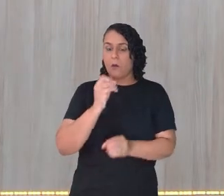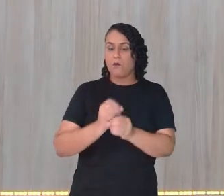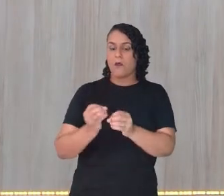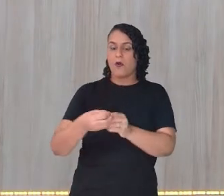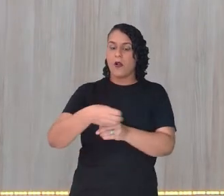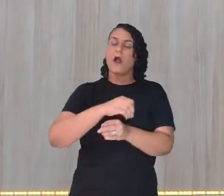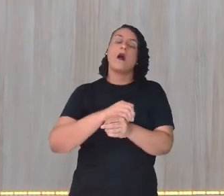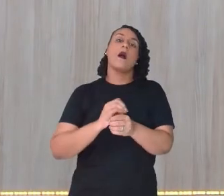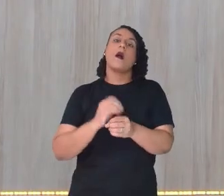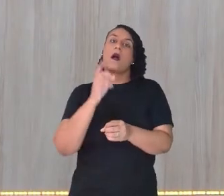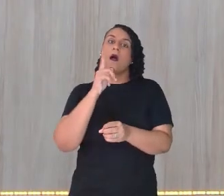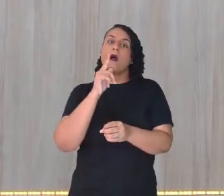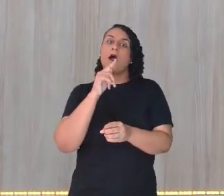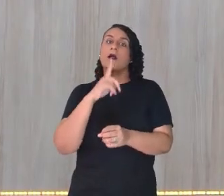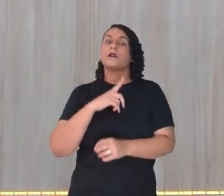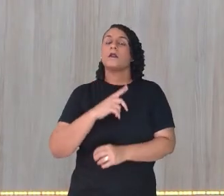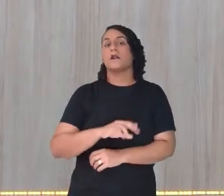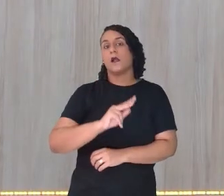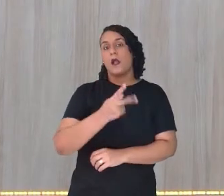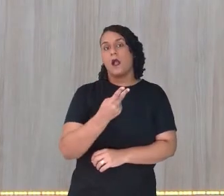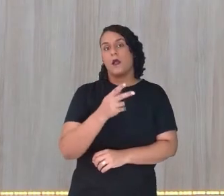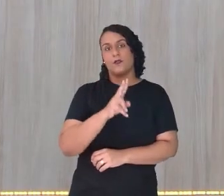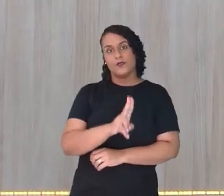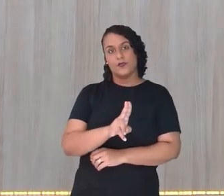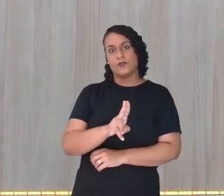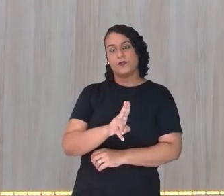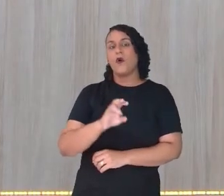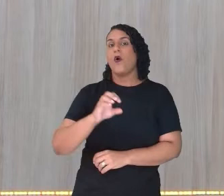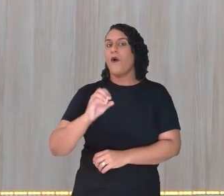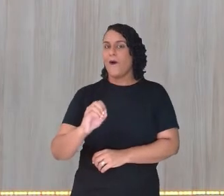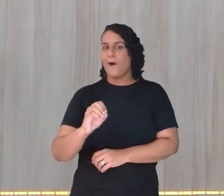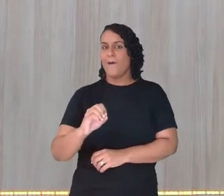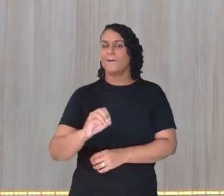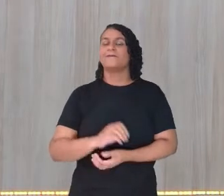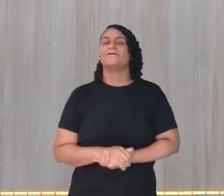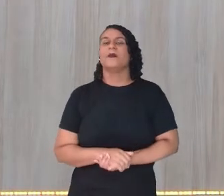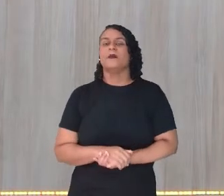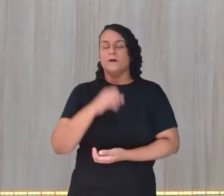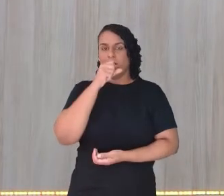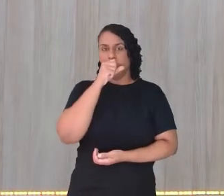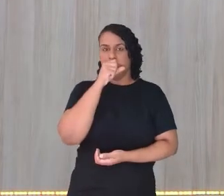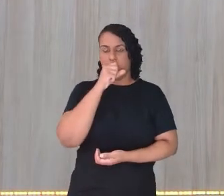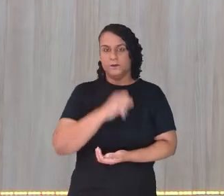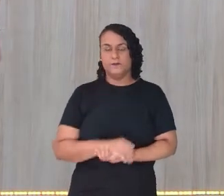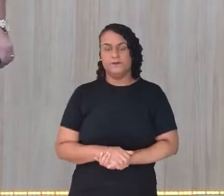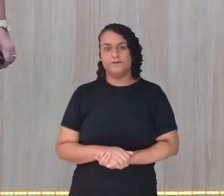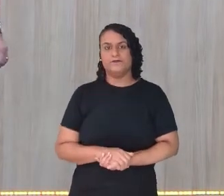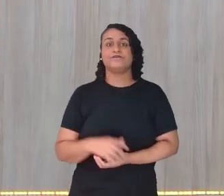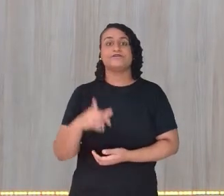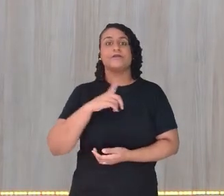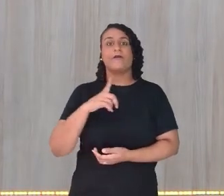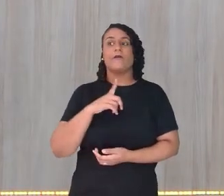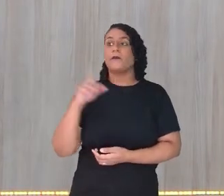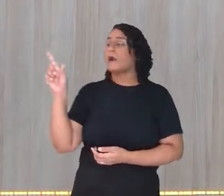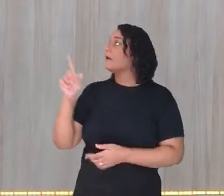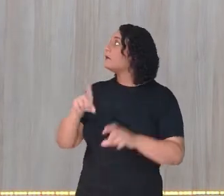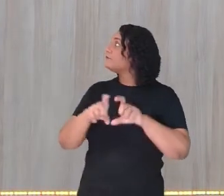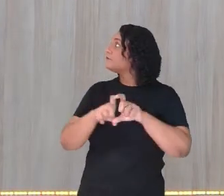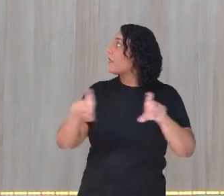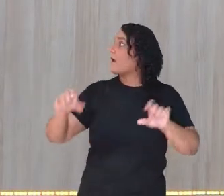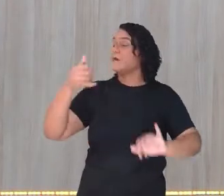molécula de água é formada por 2 átomos de hidrogênio e um átomo de oxigênio. E aqui a fórmula química da